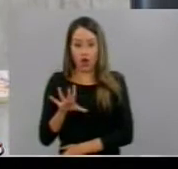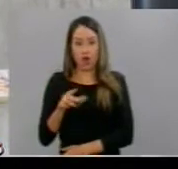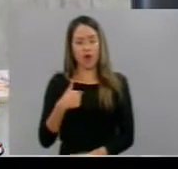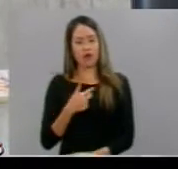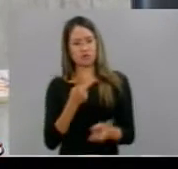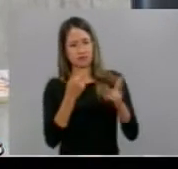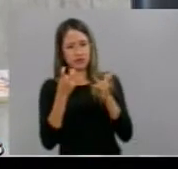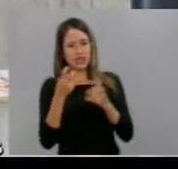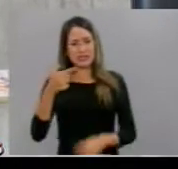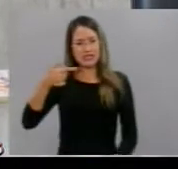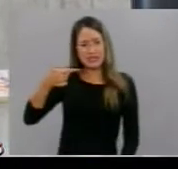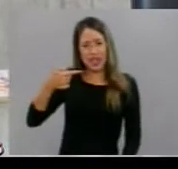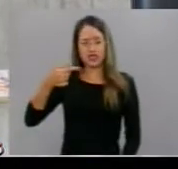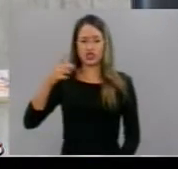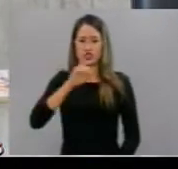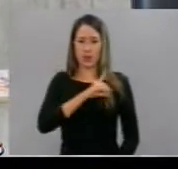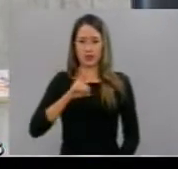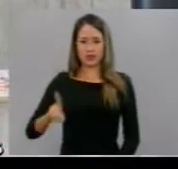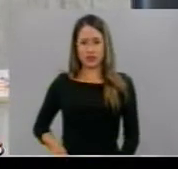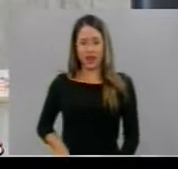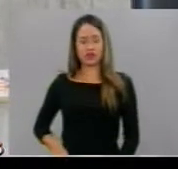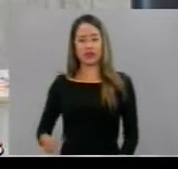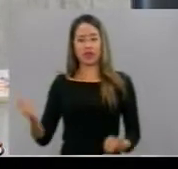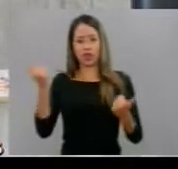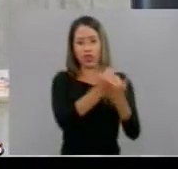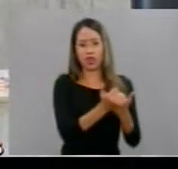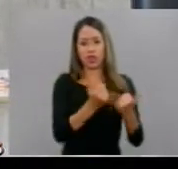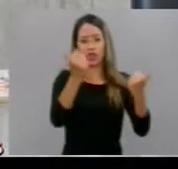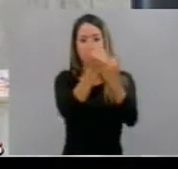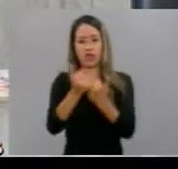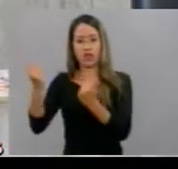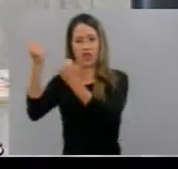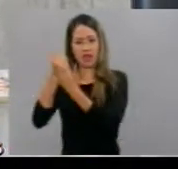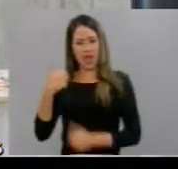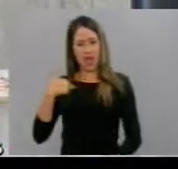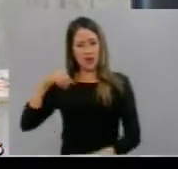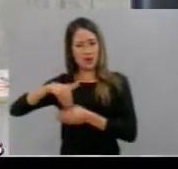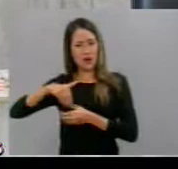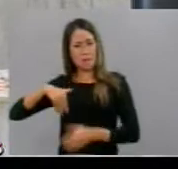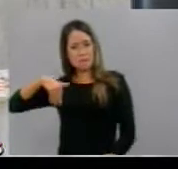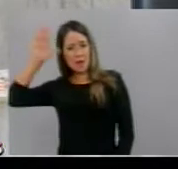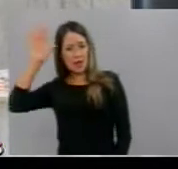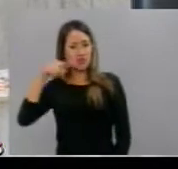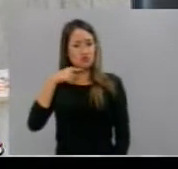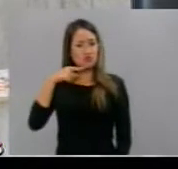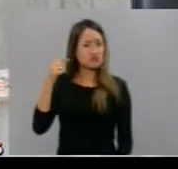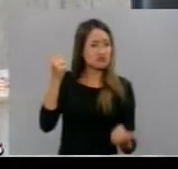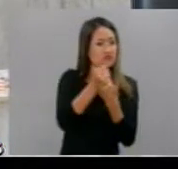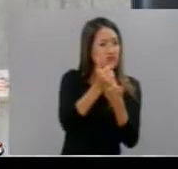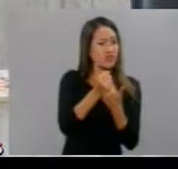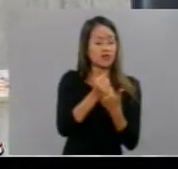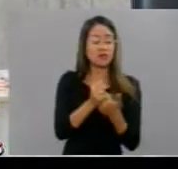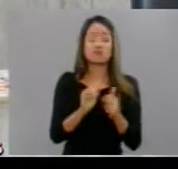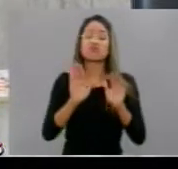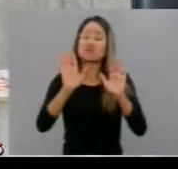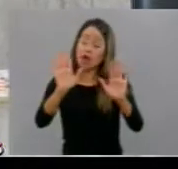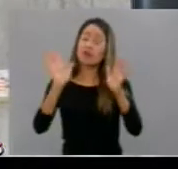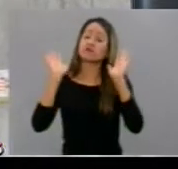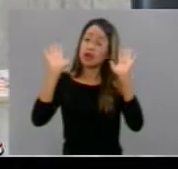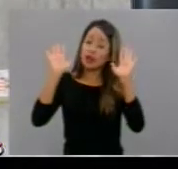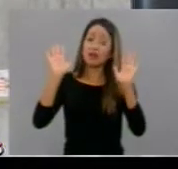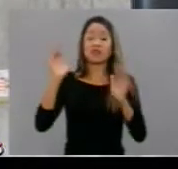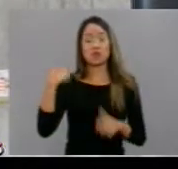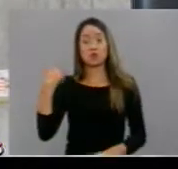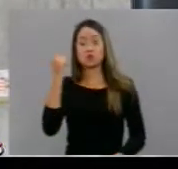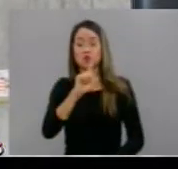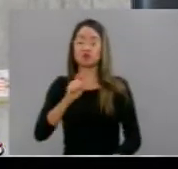deputados menos votados que eu com mandato efetivo na vez passada. Felizmente, dessa vez, consegui a quantidade